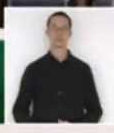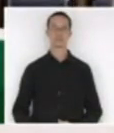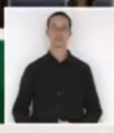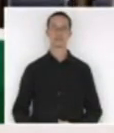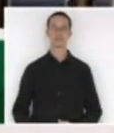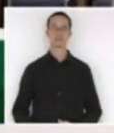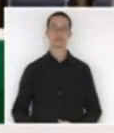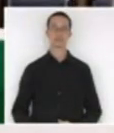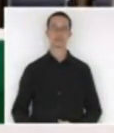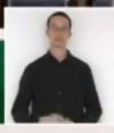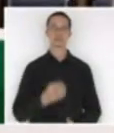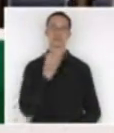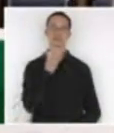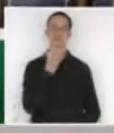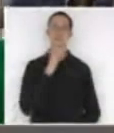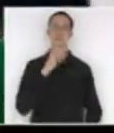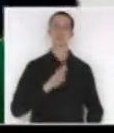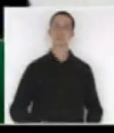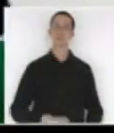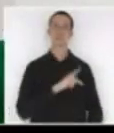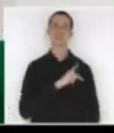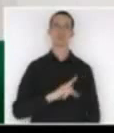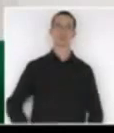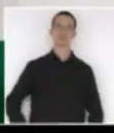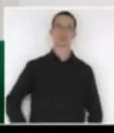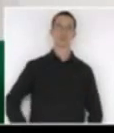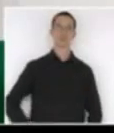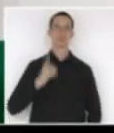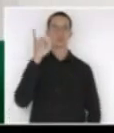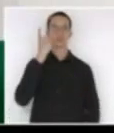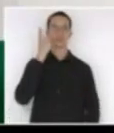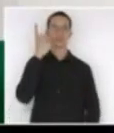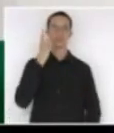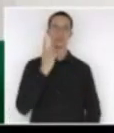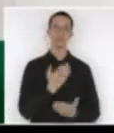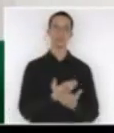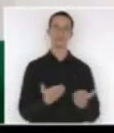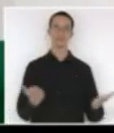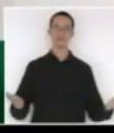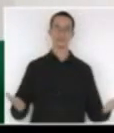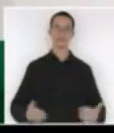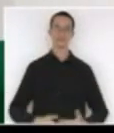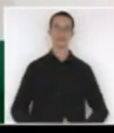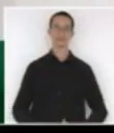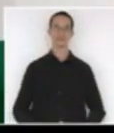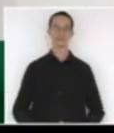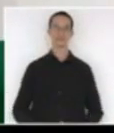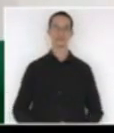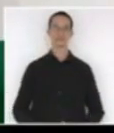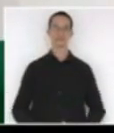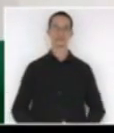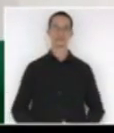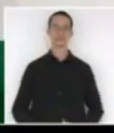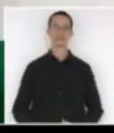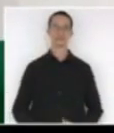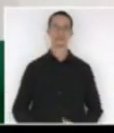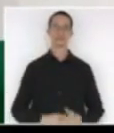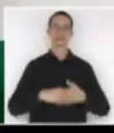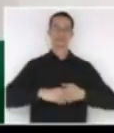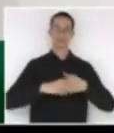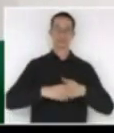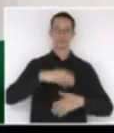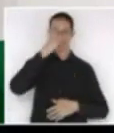Boa tarde, senhor presidente, senhores deputados, senhora deputada. Cumprimentar aqueles que prestigiam esta sessão,